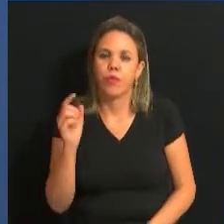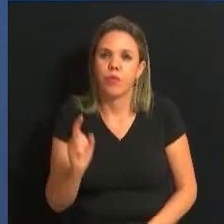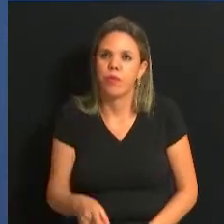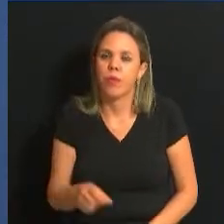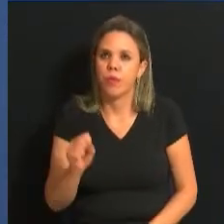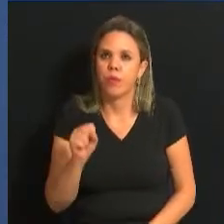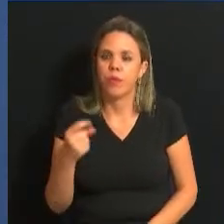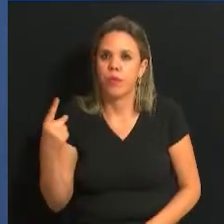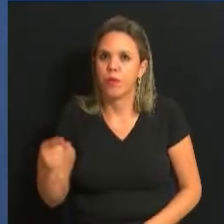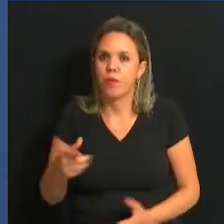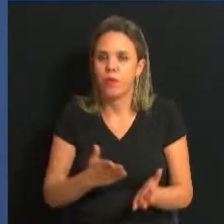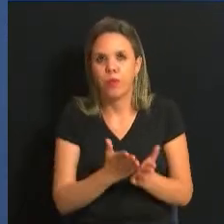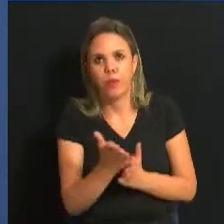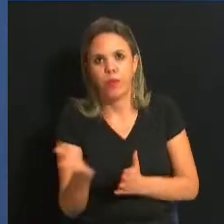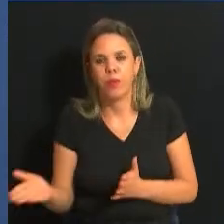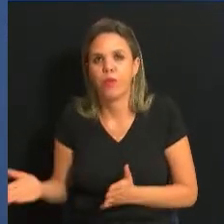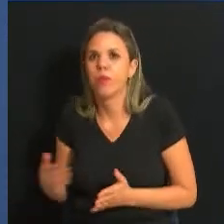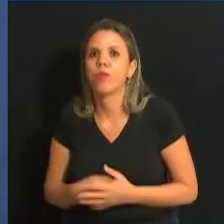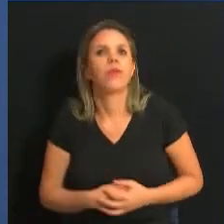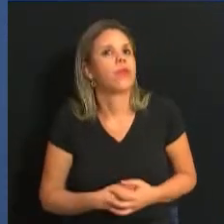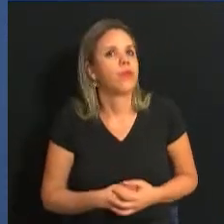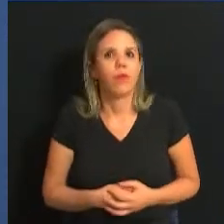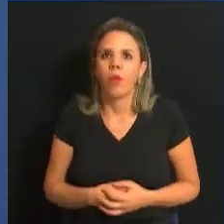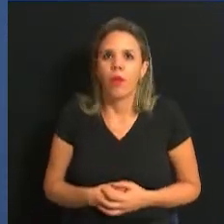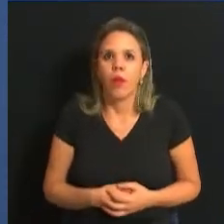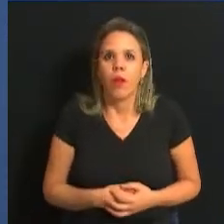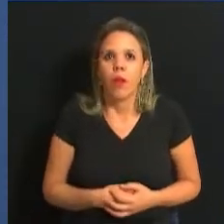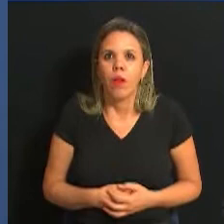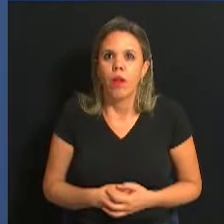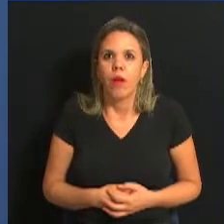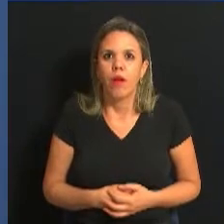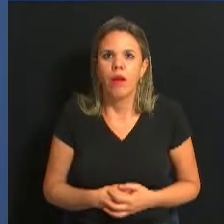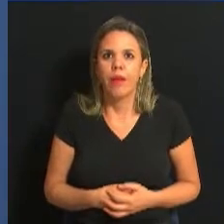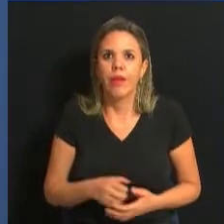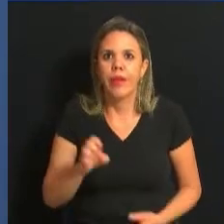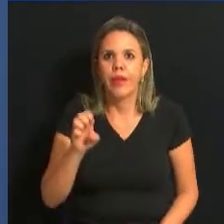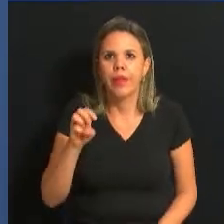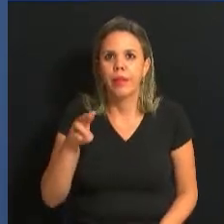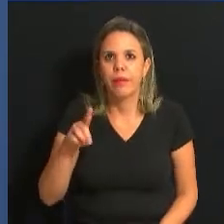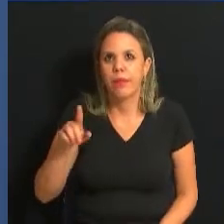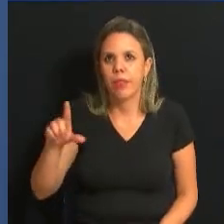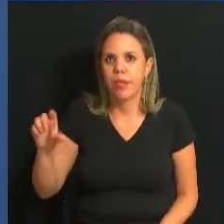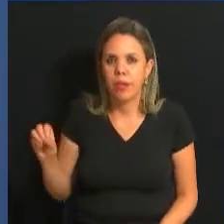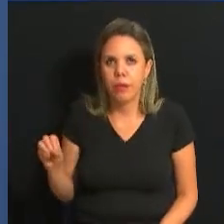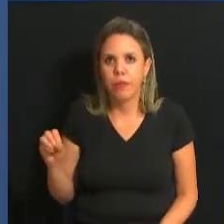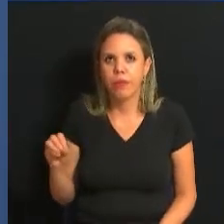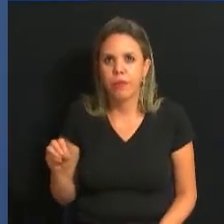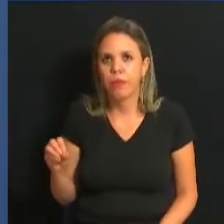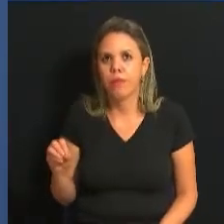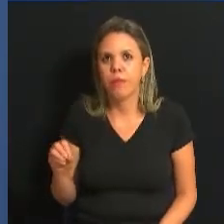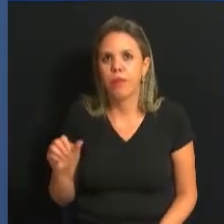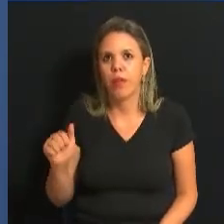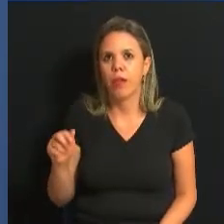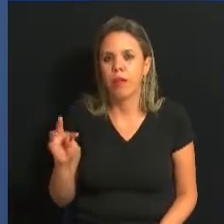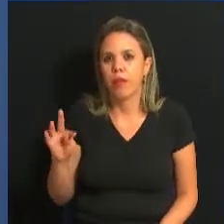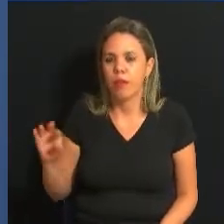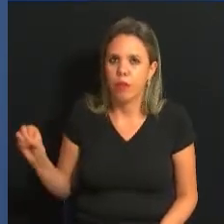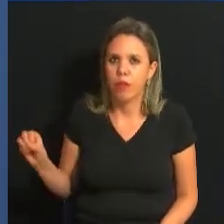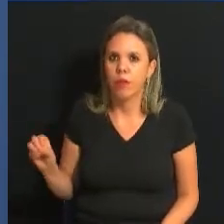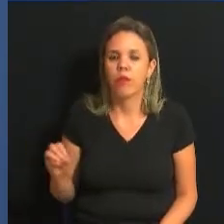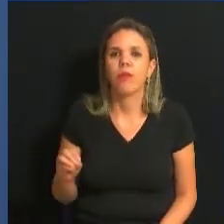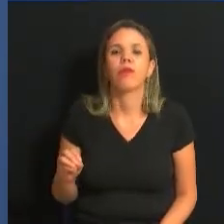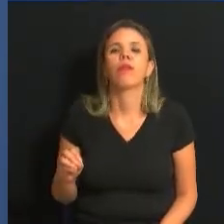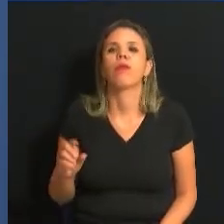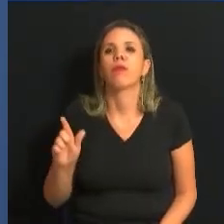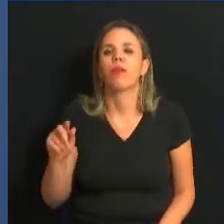um desvio. E o desvio vai ser assim, olha, Emílio Ribas, Coronel Silva Teles e Antônio Lapa. Já no Guanabara,